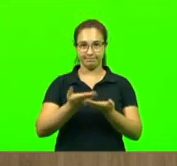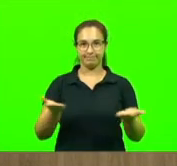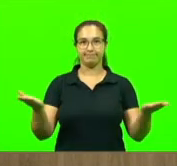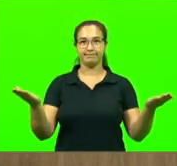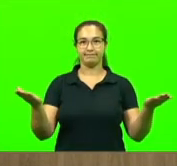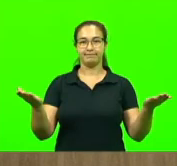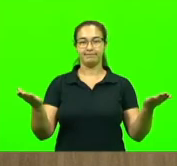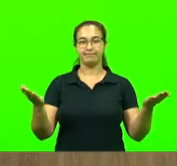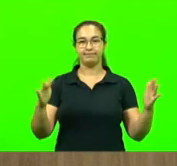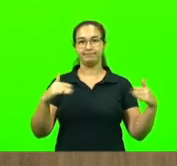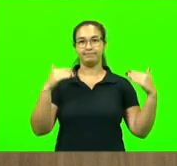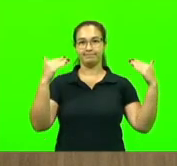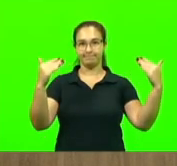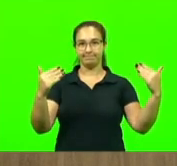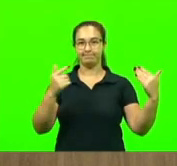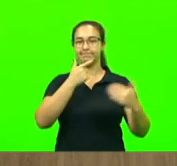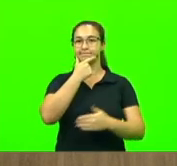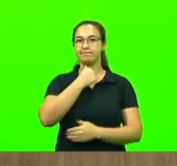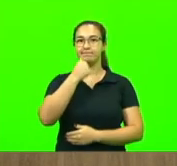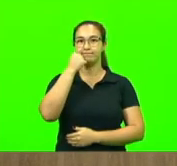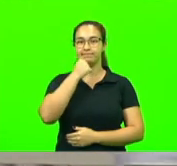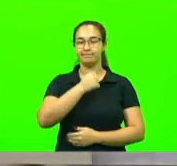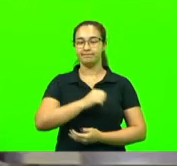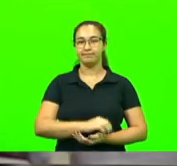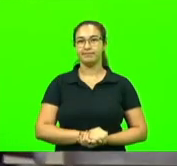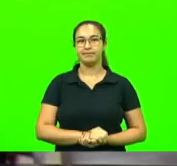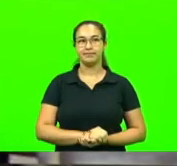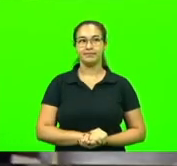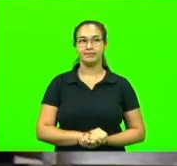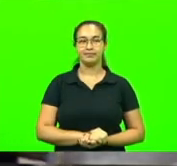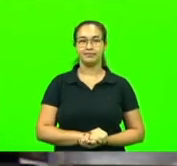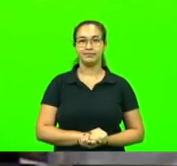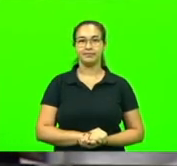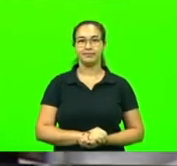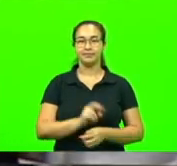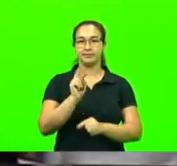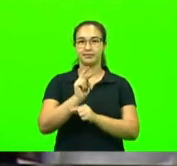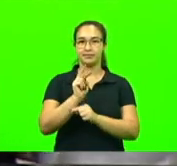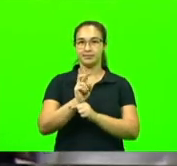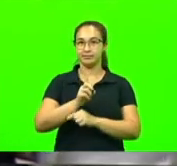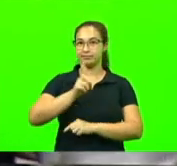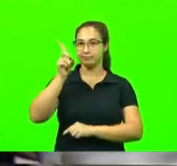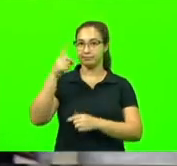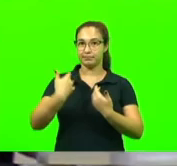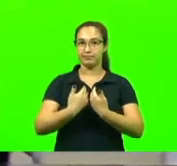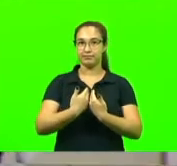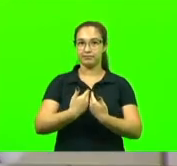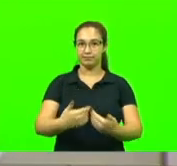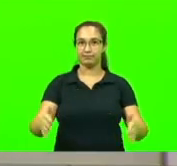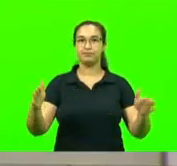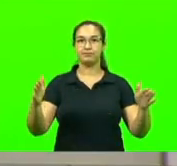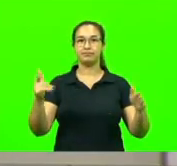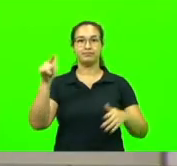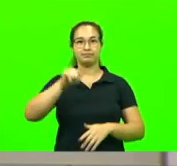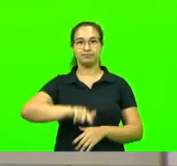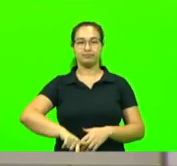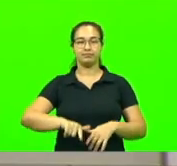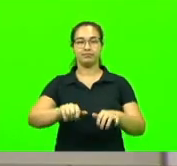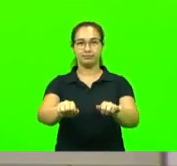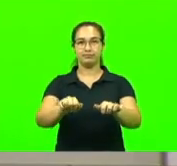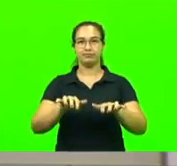Senhores deputados, senhoras deputadas, sobre a proteção de Deus, reabrimos a presente